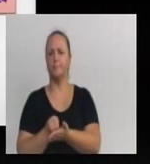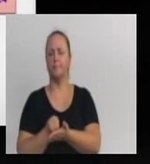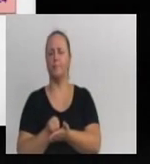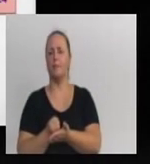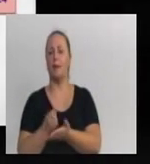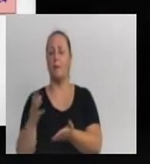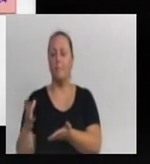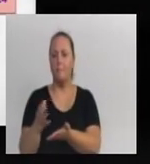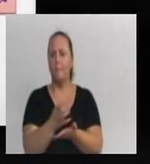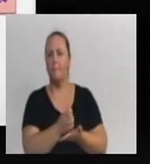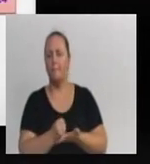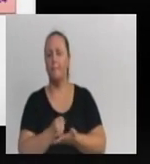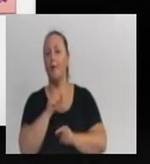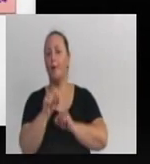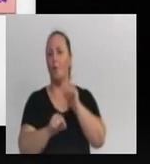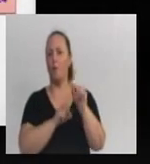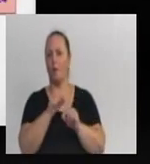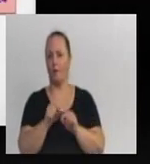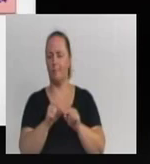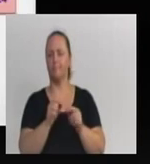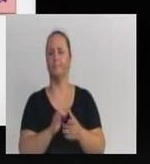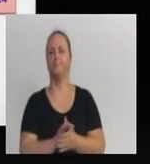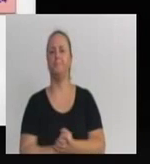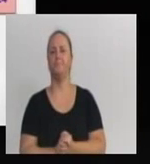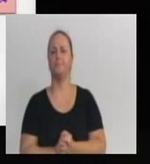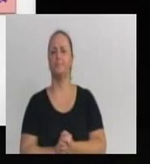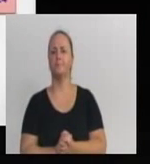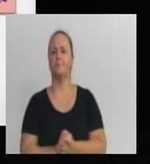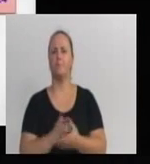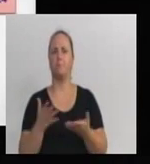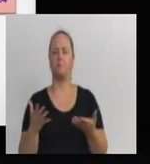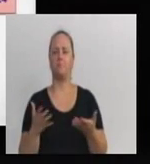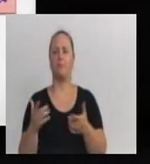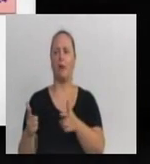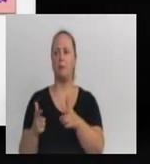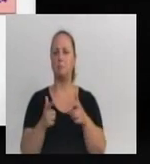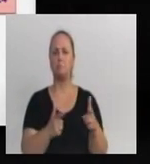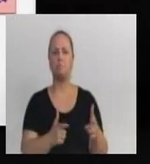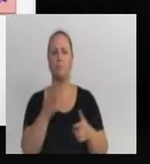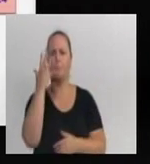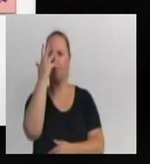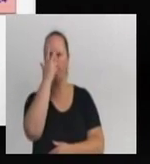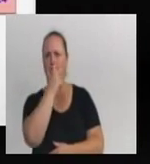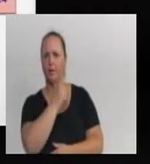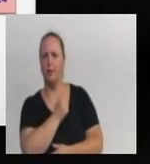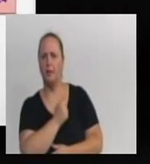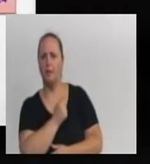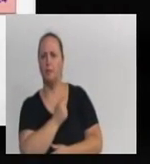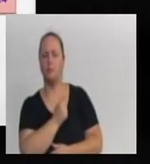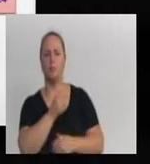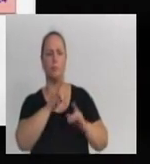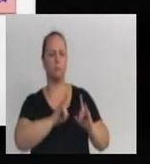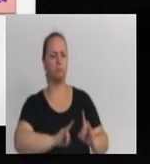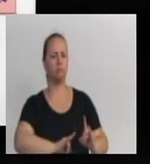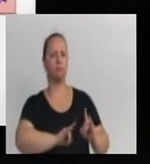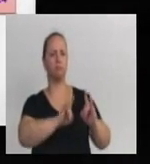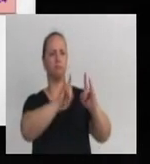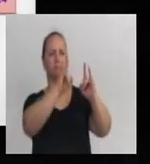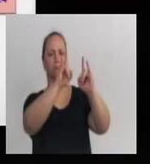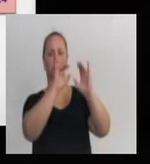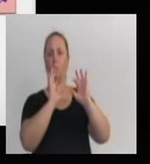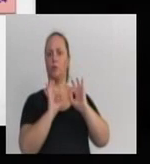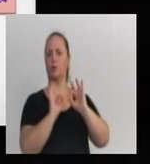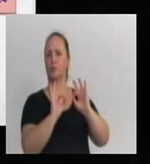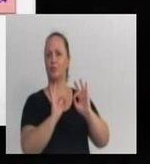conglomerados na cidade de Blumenau, de belíssimos e luxuosos prédios em Blumenau, o prefeito